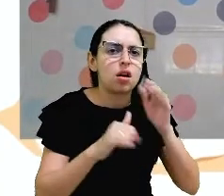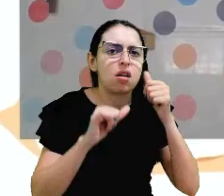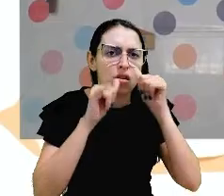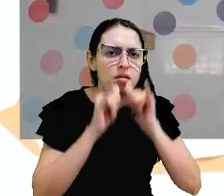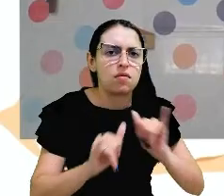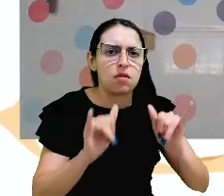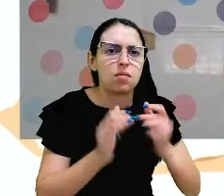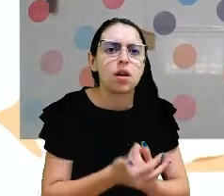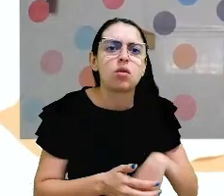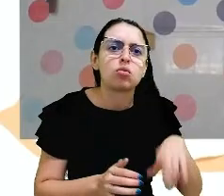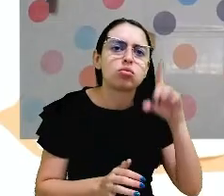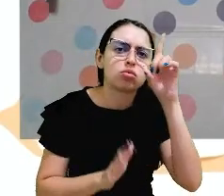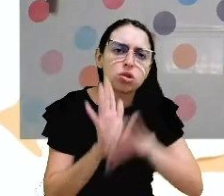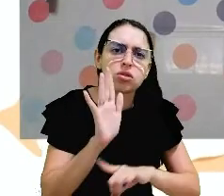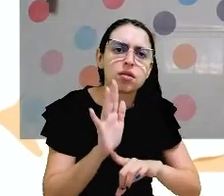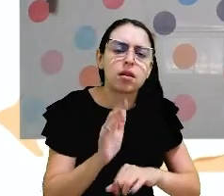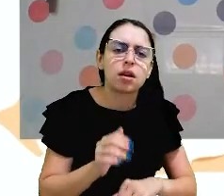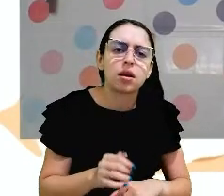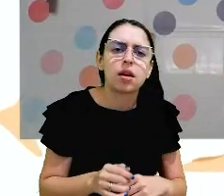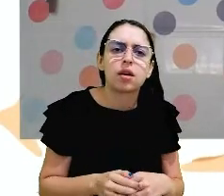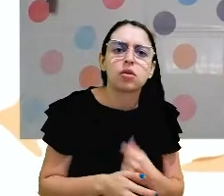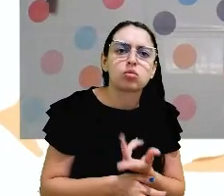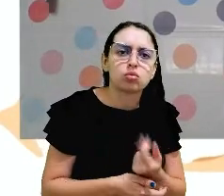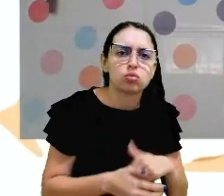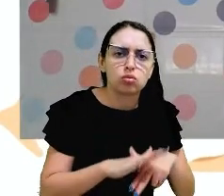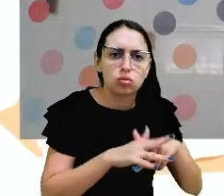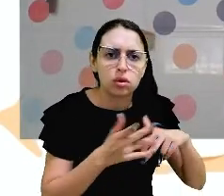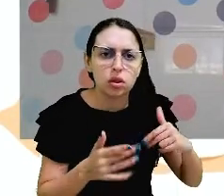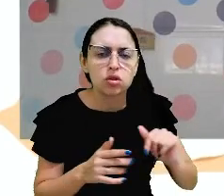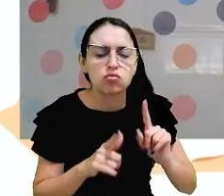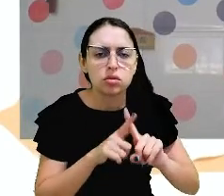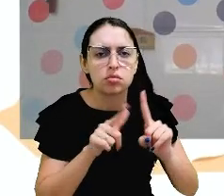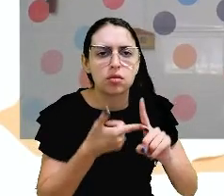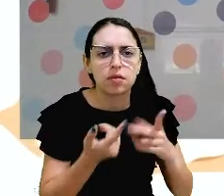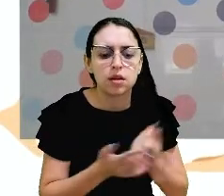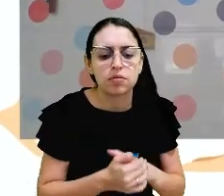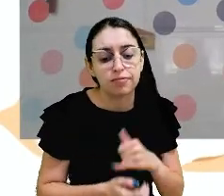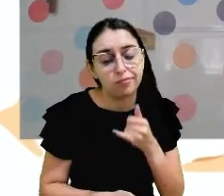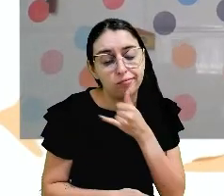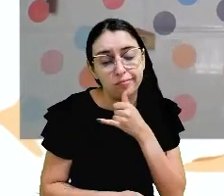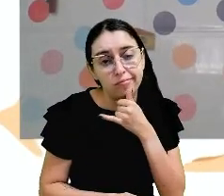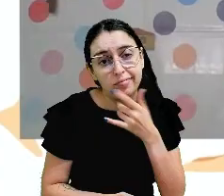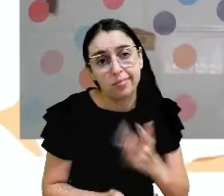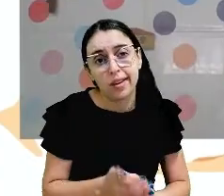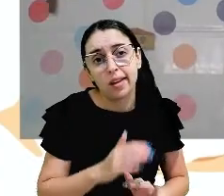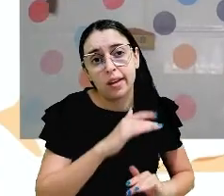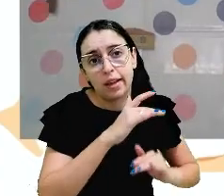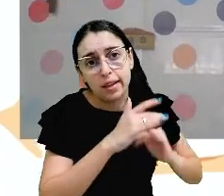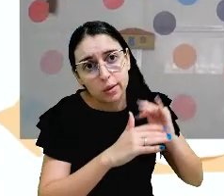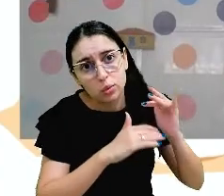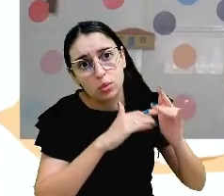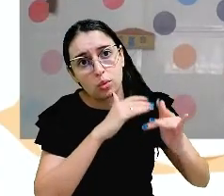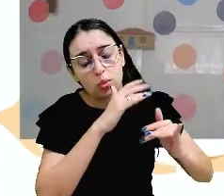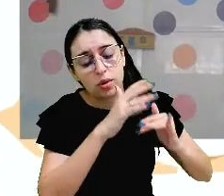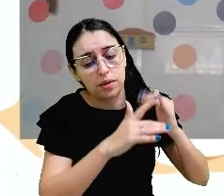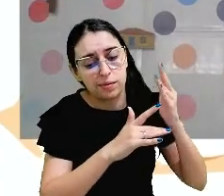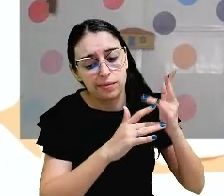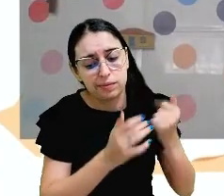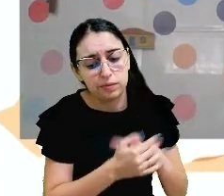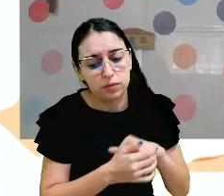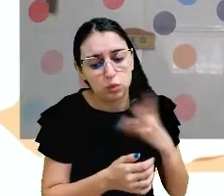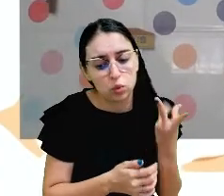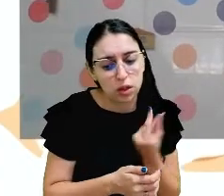direitos sexuais e reprodutivos. Agora, infelizmente, nós temos aí um longo caminho. Quando